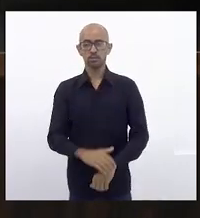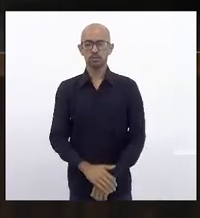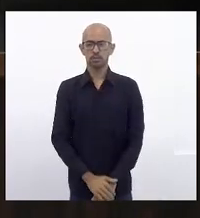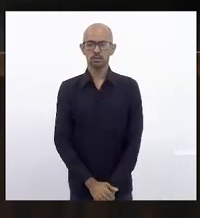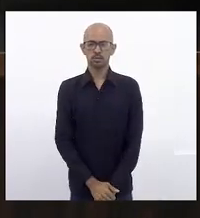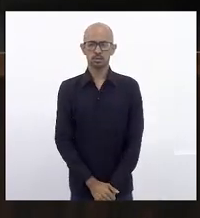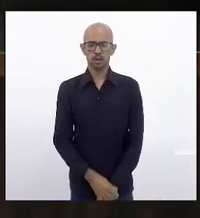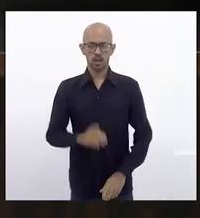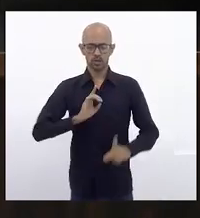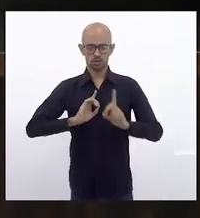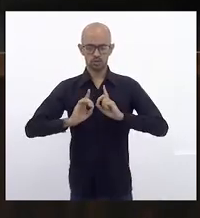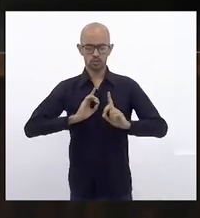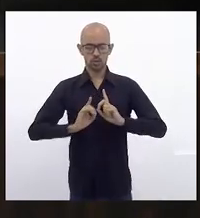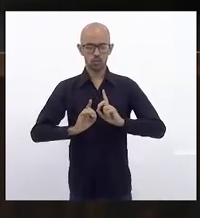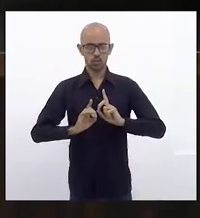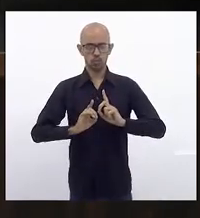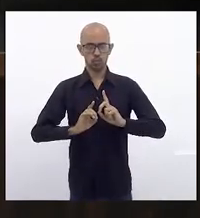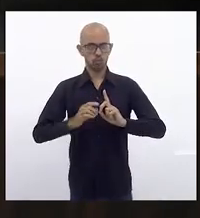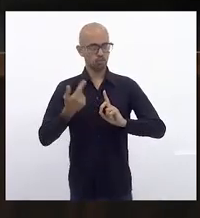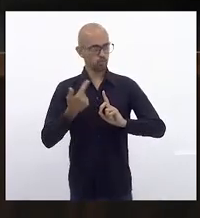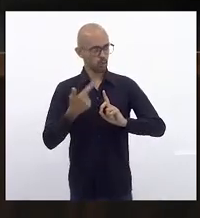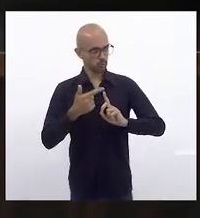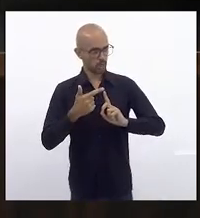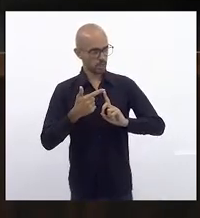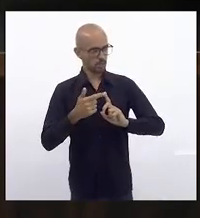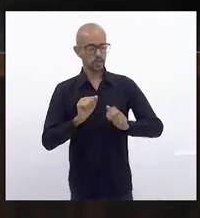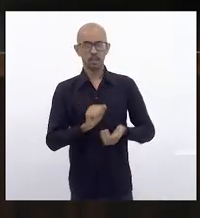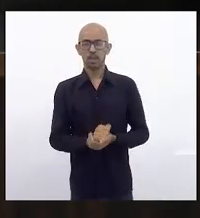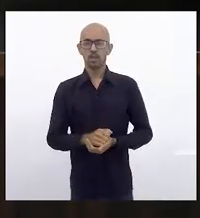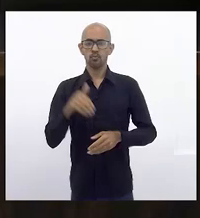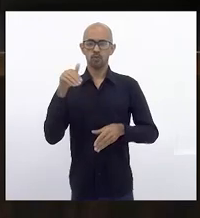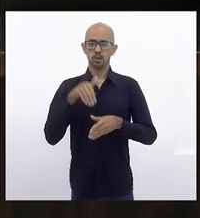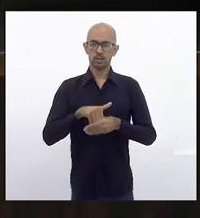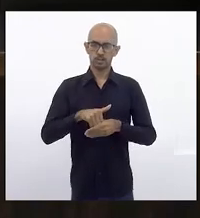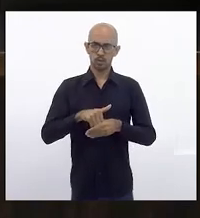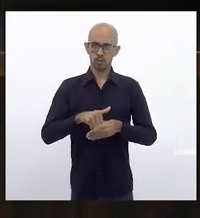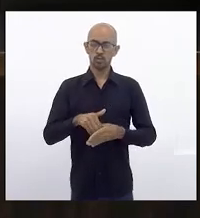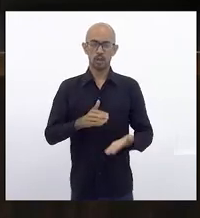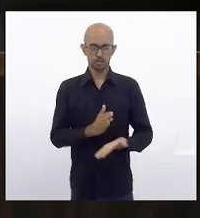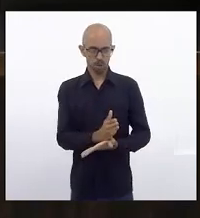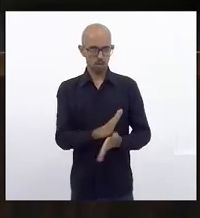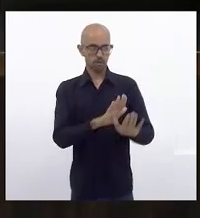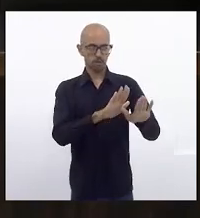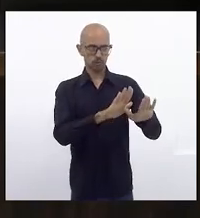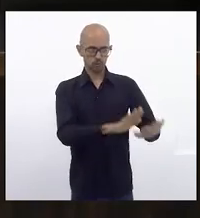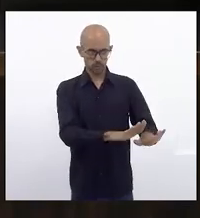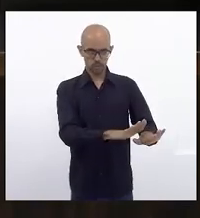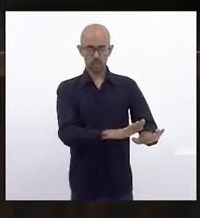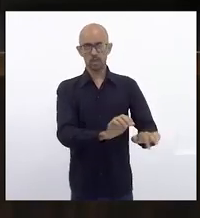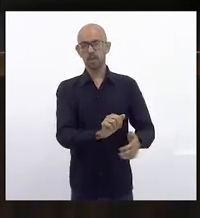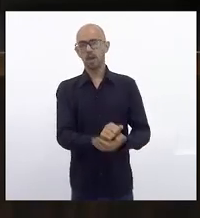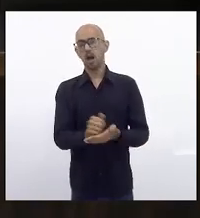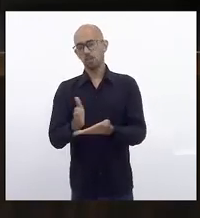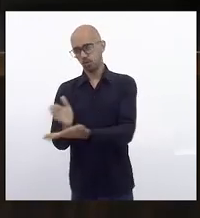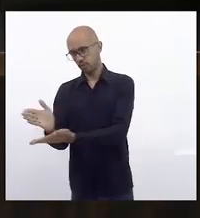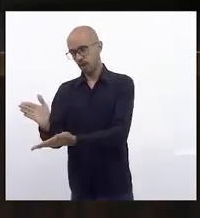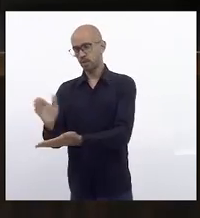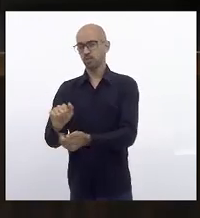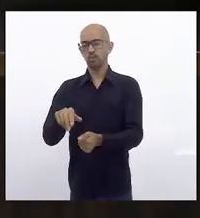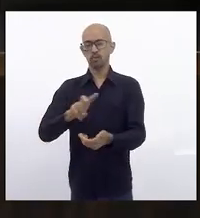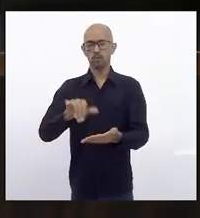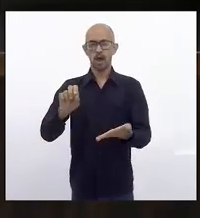Em discussão, não havendo quem queira discutir, encerra a discussão, em votação, se outros que aprovam, como estão aprovados, vai